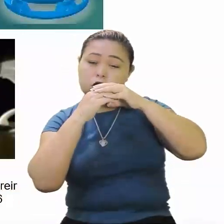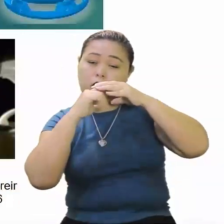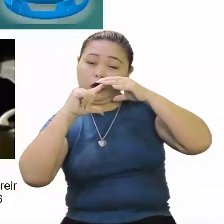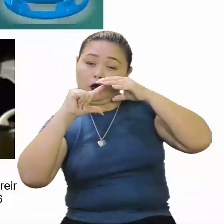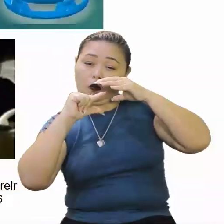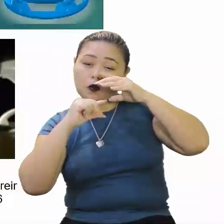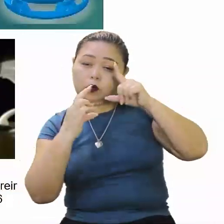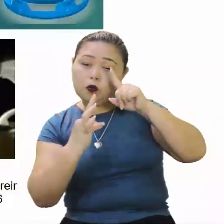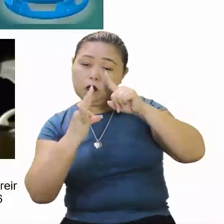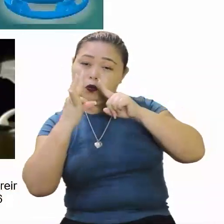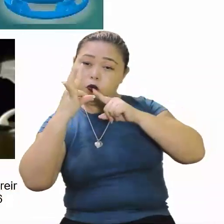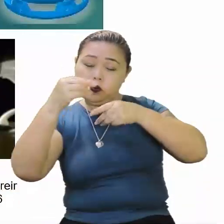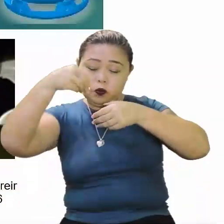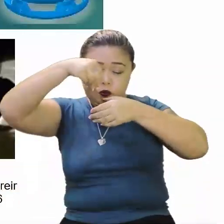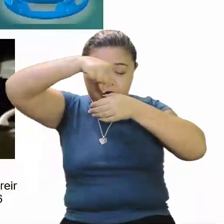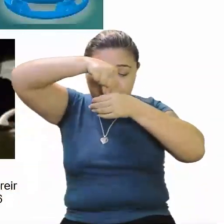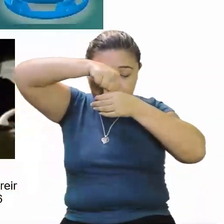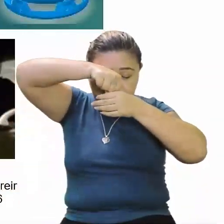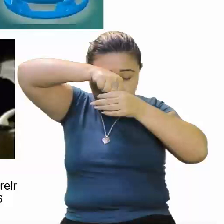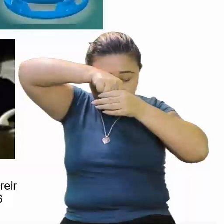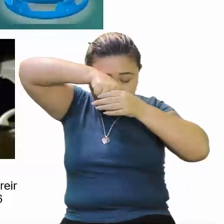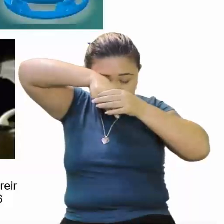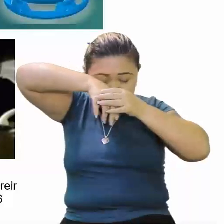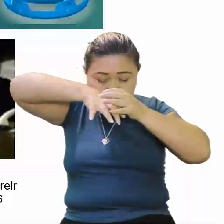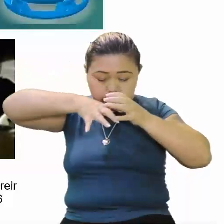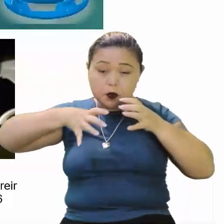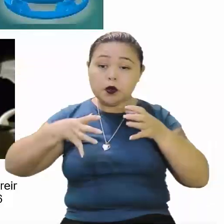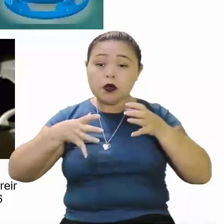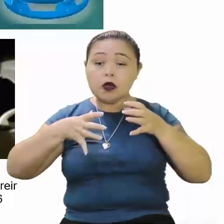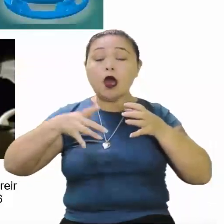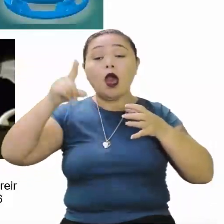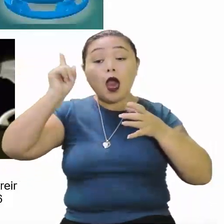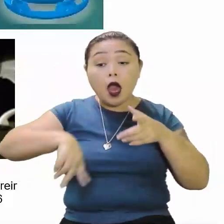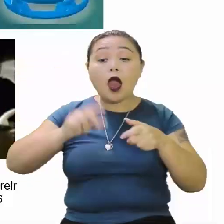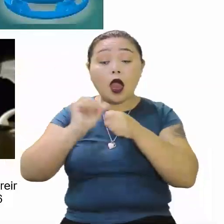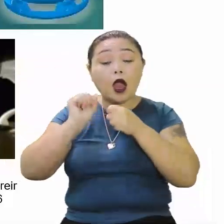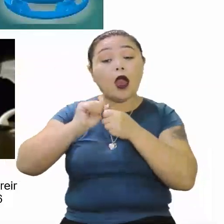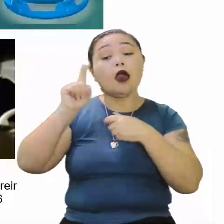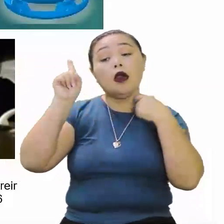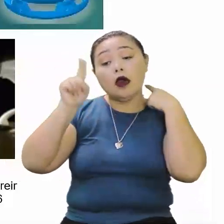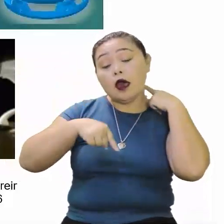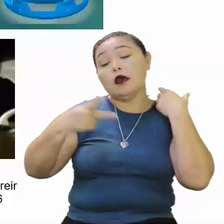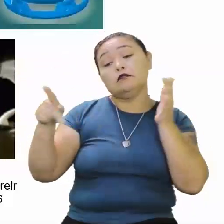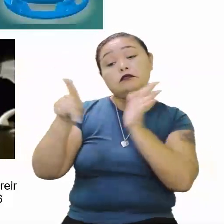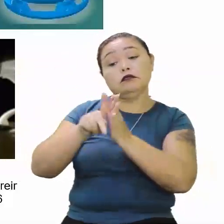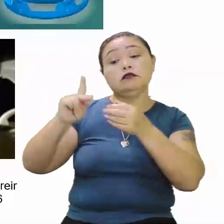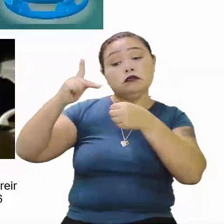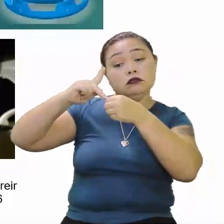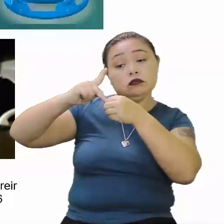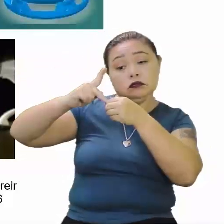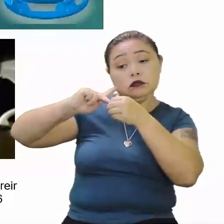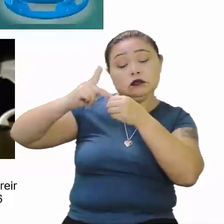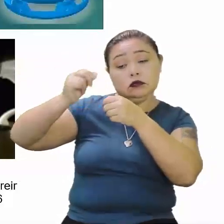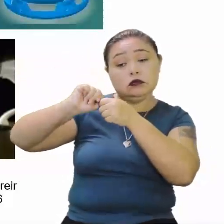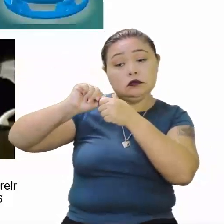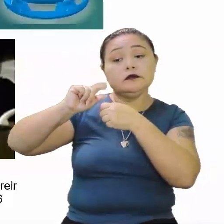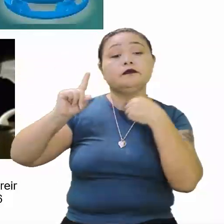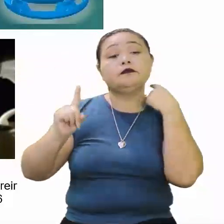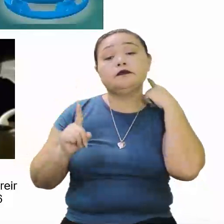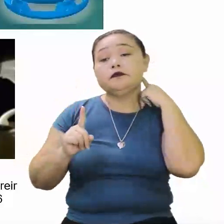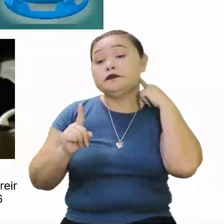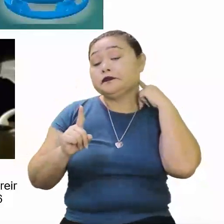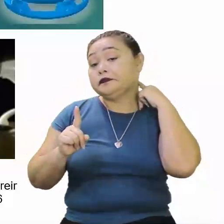e invasa no botijão. Então, nós chamamos daí gás liquefeito de petróleo, o famoso GLP, tá